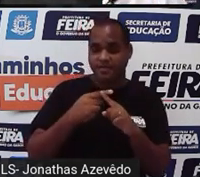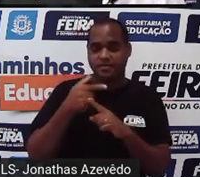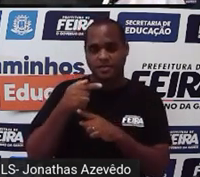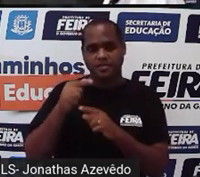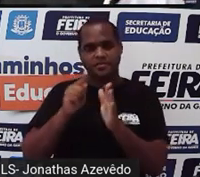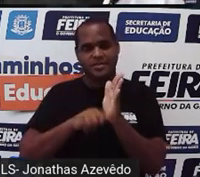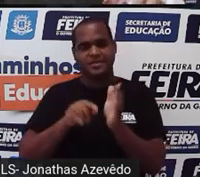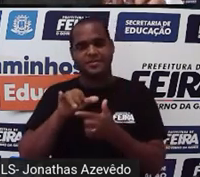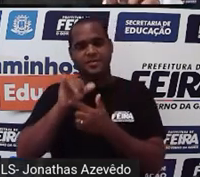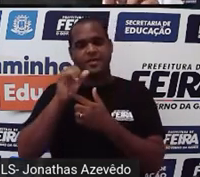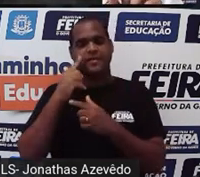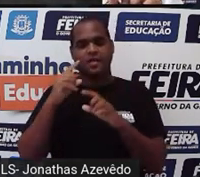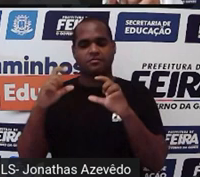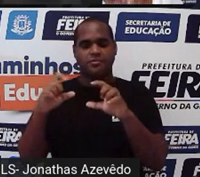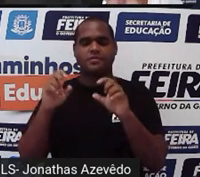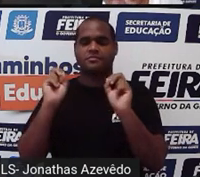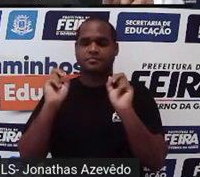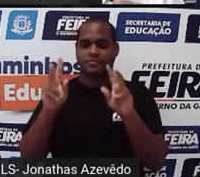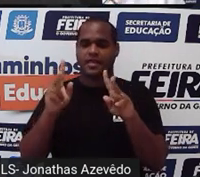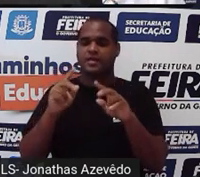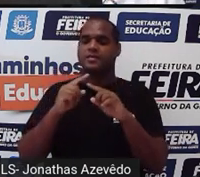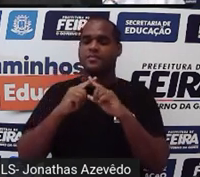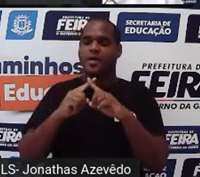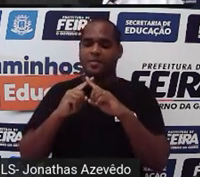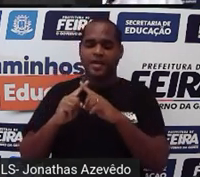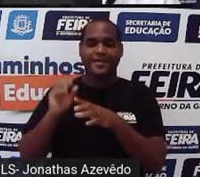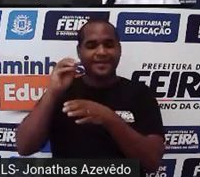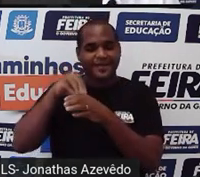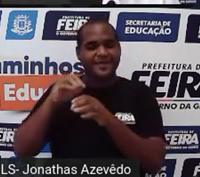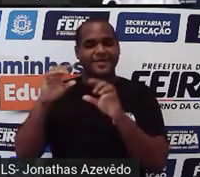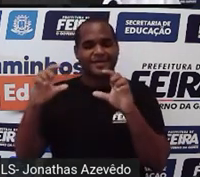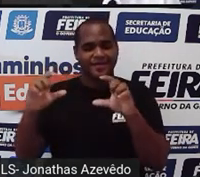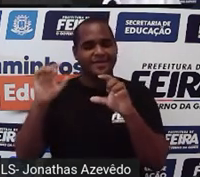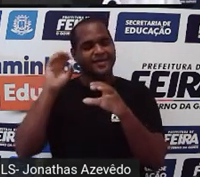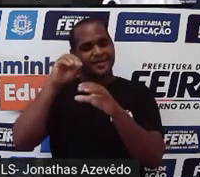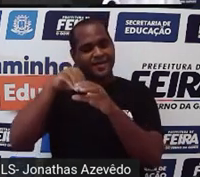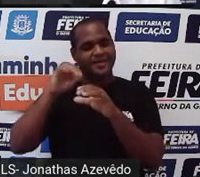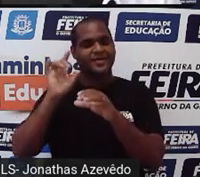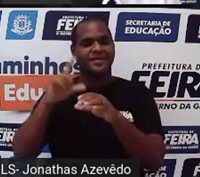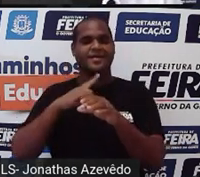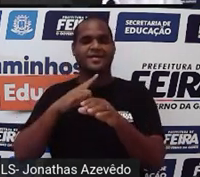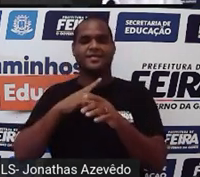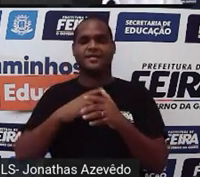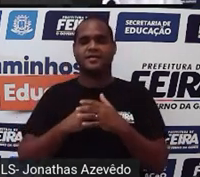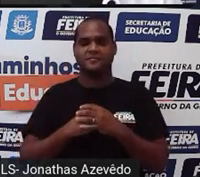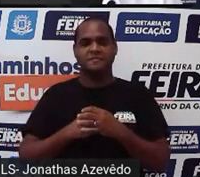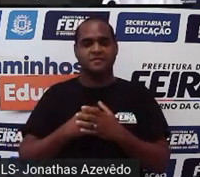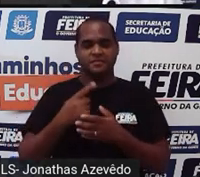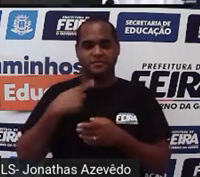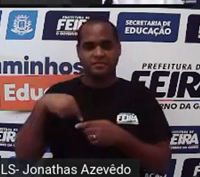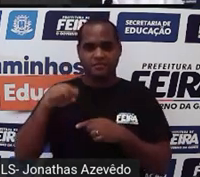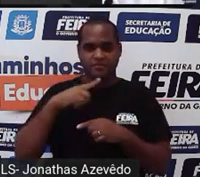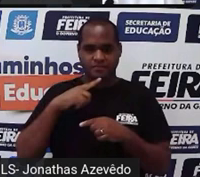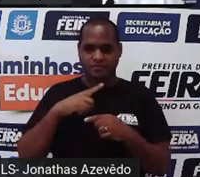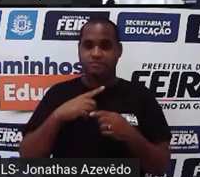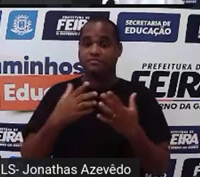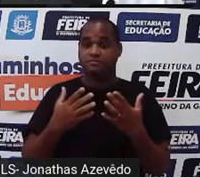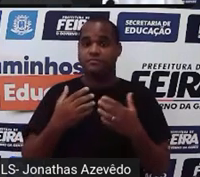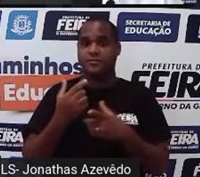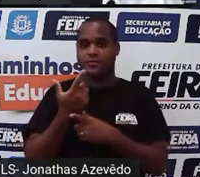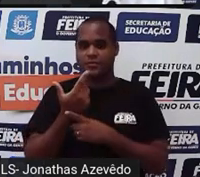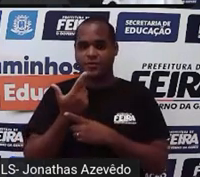12 fora dos parênteses multiplica cada coisa dentro do parênteses tá é uma linha gente precisa fazer